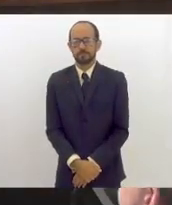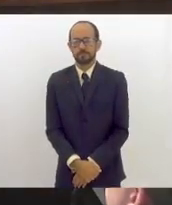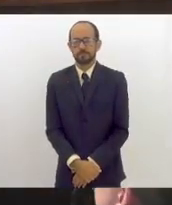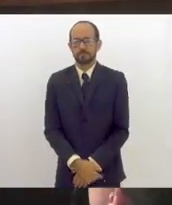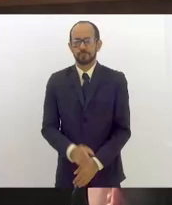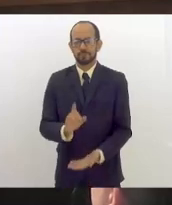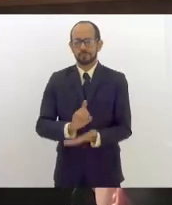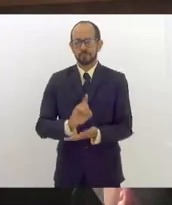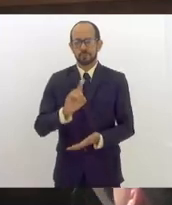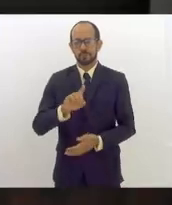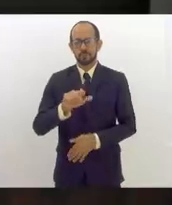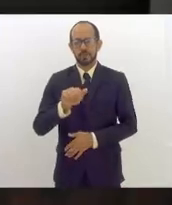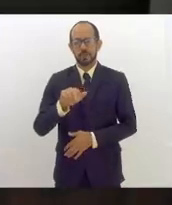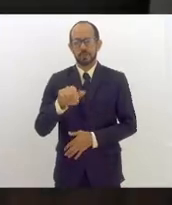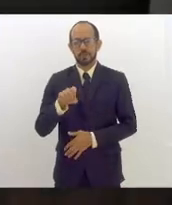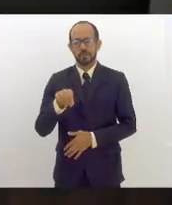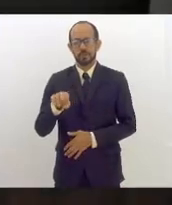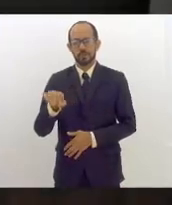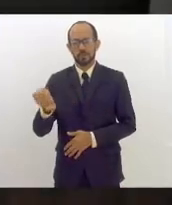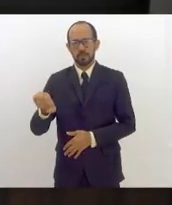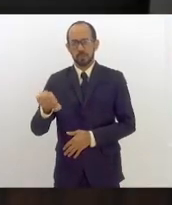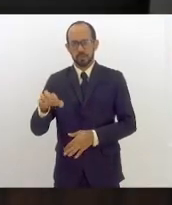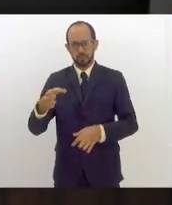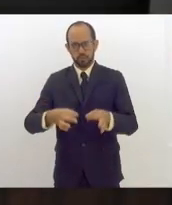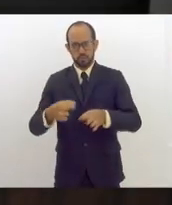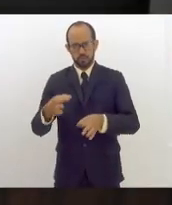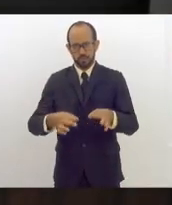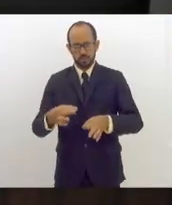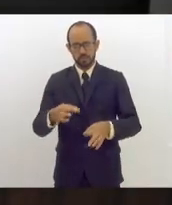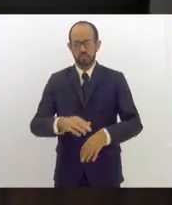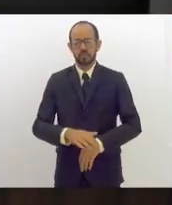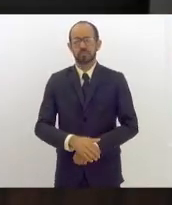Dr Alexandre Shine Juiz de Direito